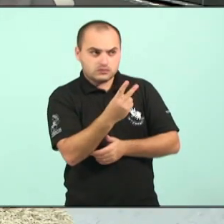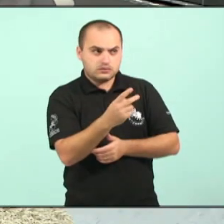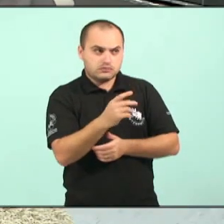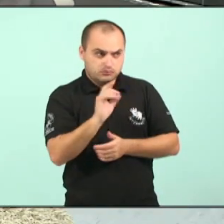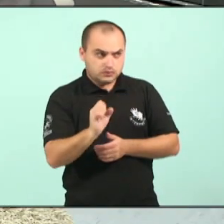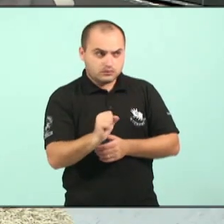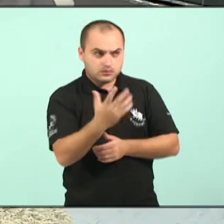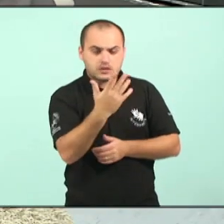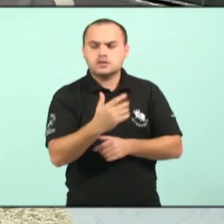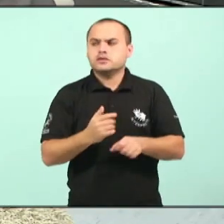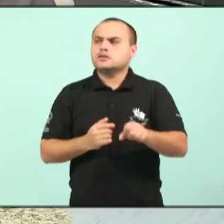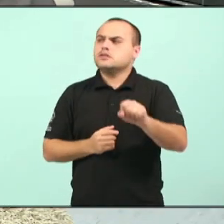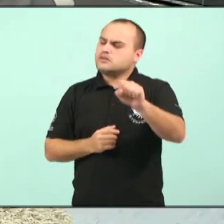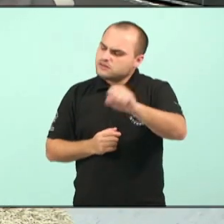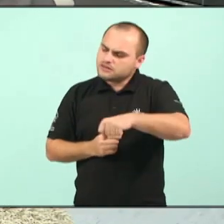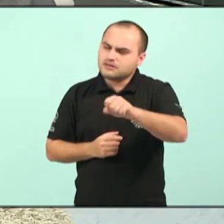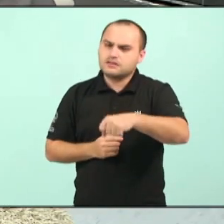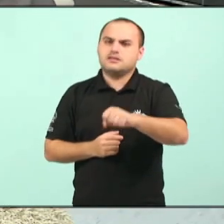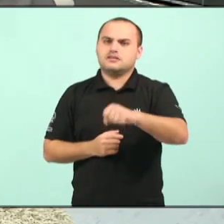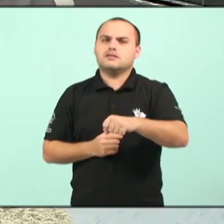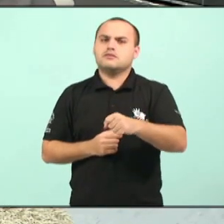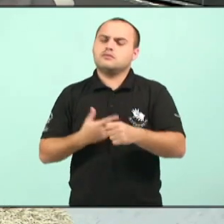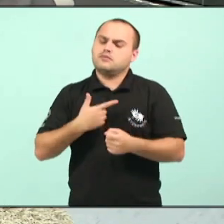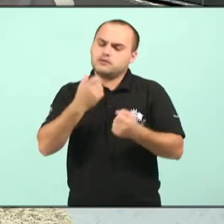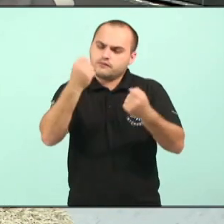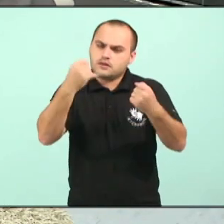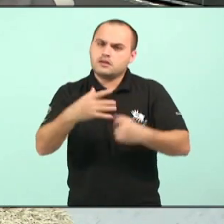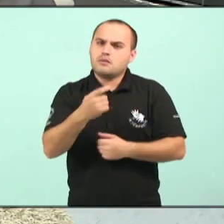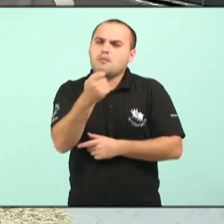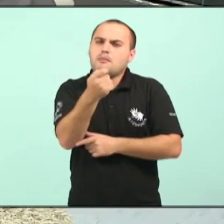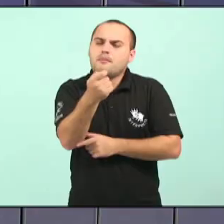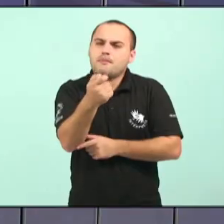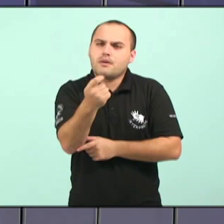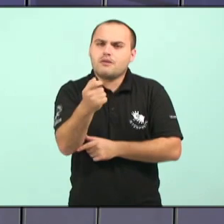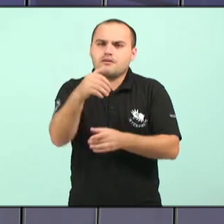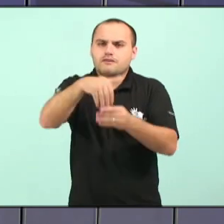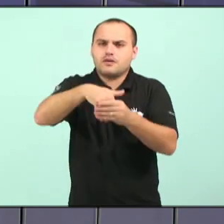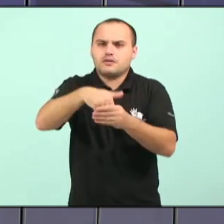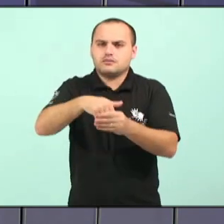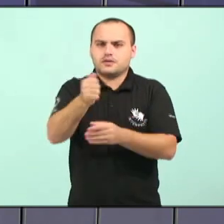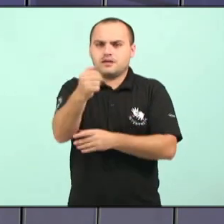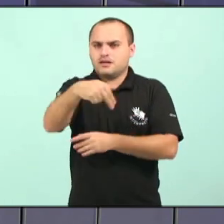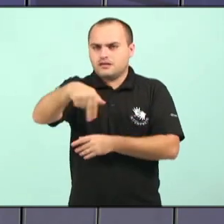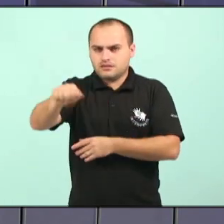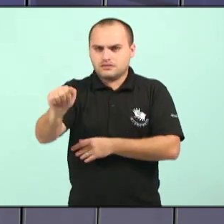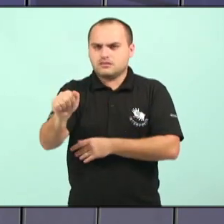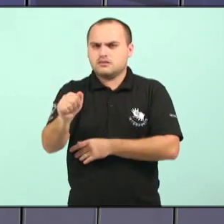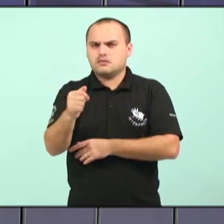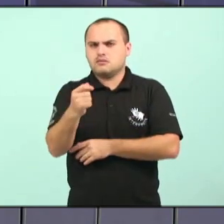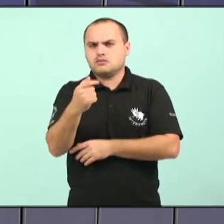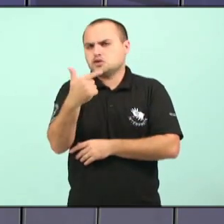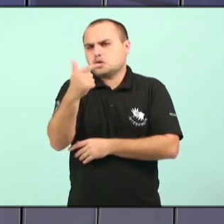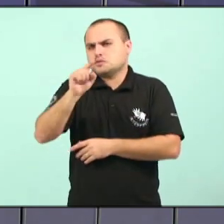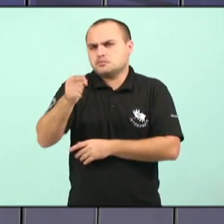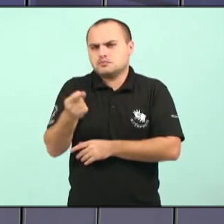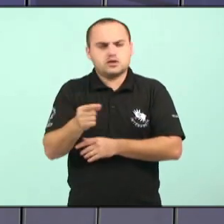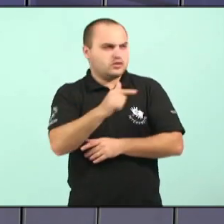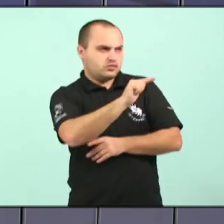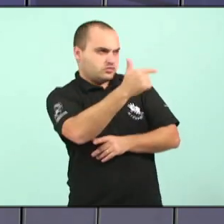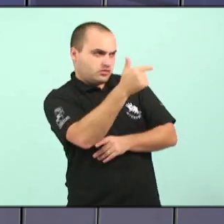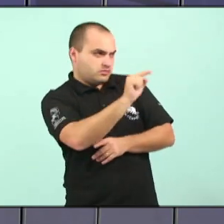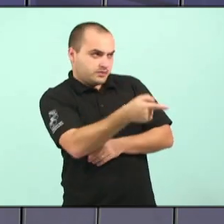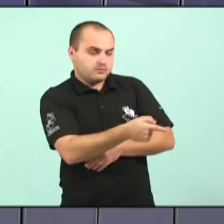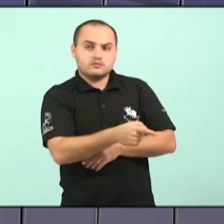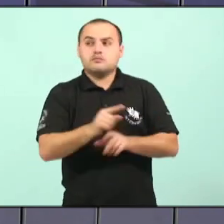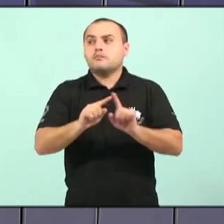isso. Sem dúvida. Como eu falei, faltou poucos votos para a deputada Ana Carolina. 1.000 votos? Para Ana Carolina, mas nós tínhamos a candidatura